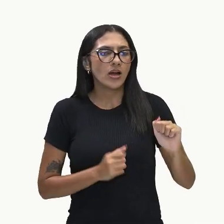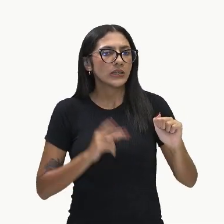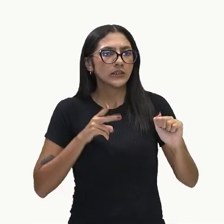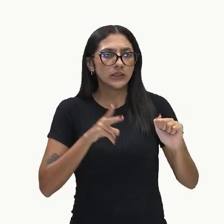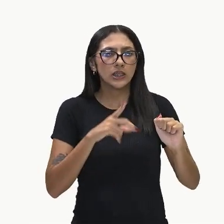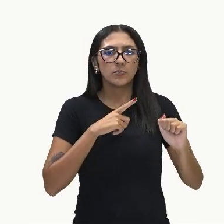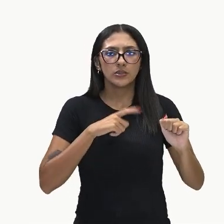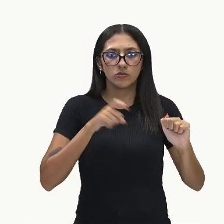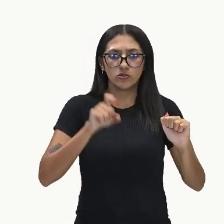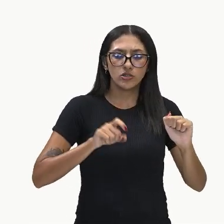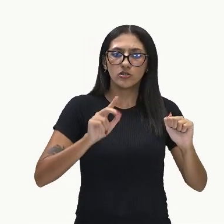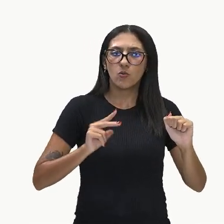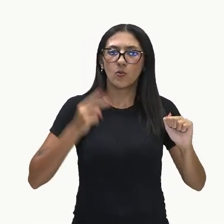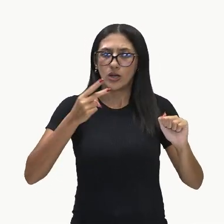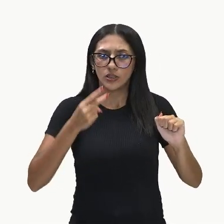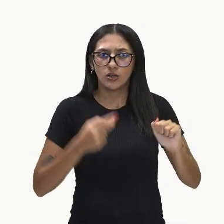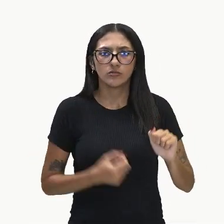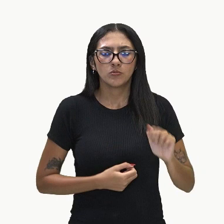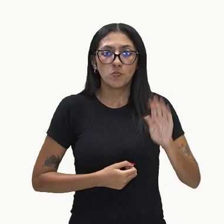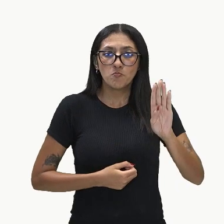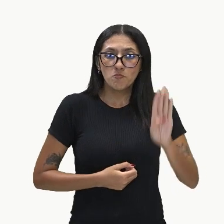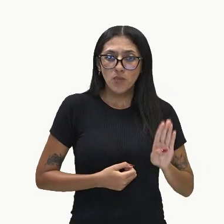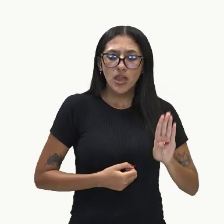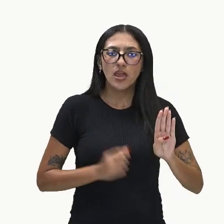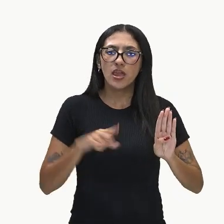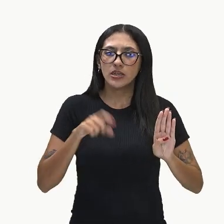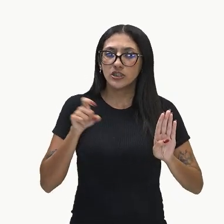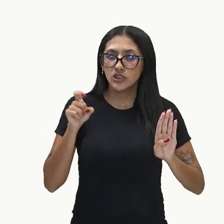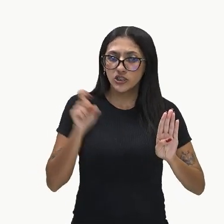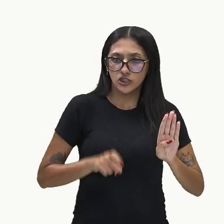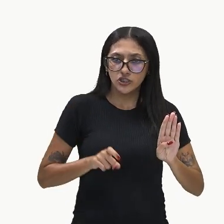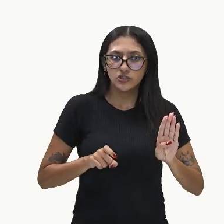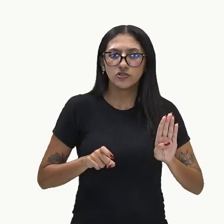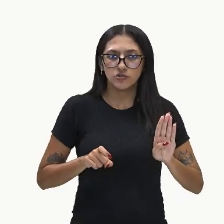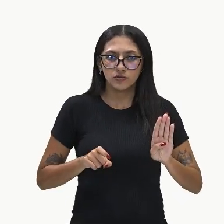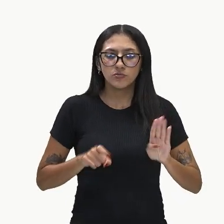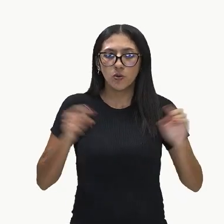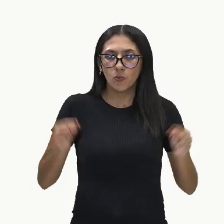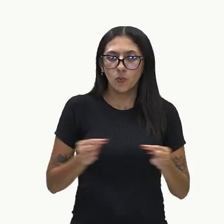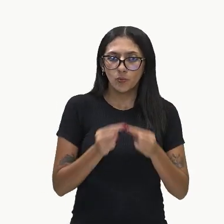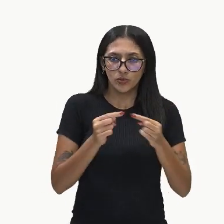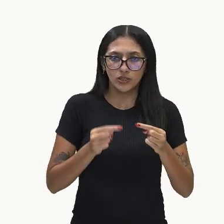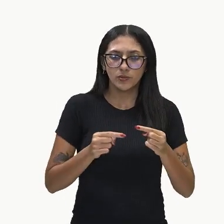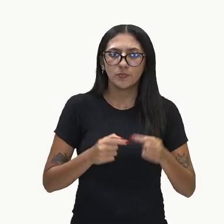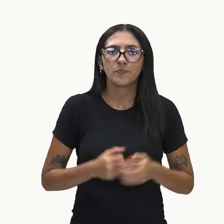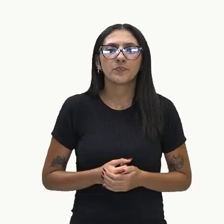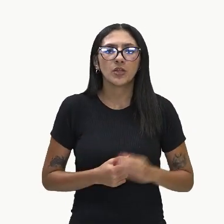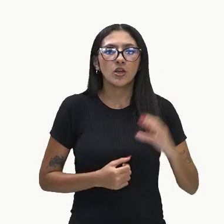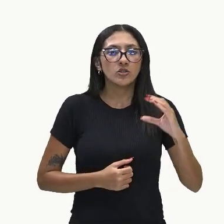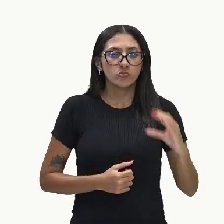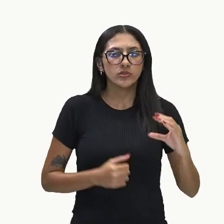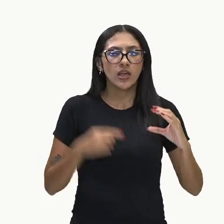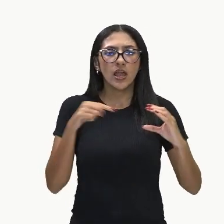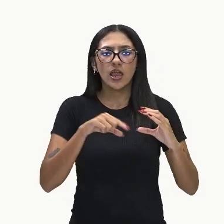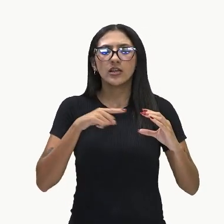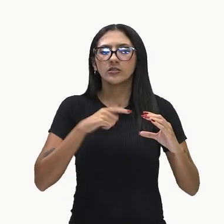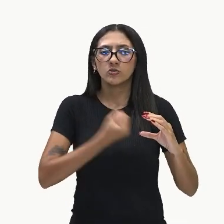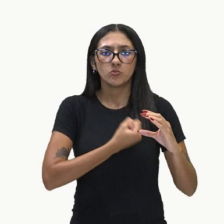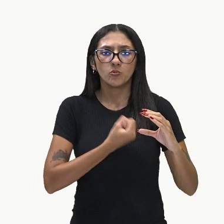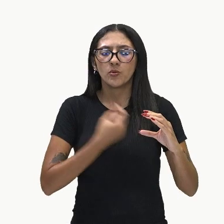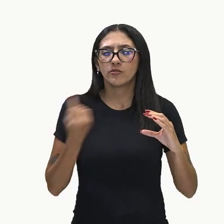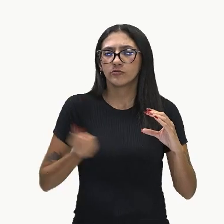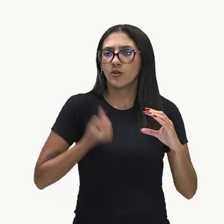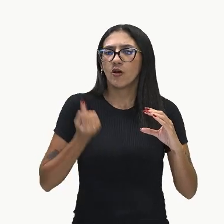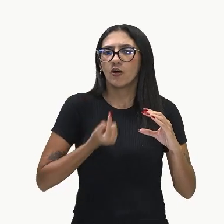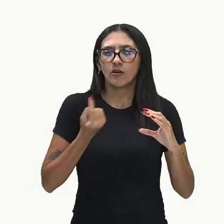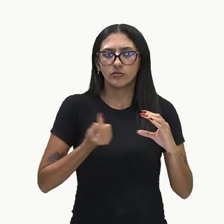x ao quadrado, o B vai sempre acompanhar o x, que não é ao quadrado, e o C vai ser o termo independente